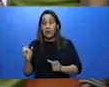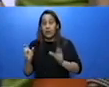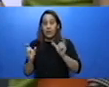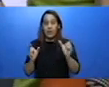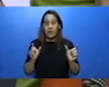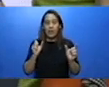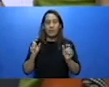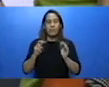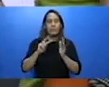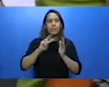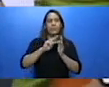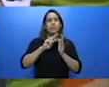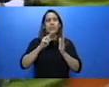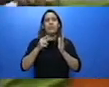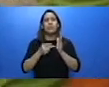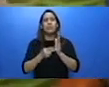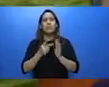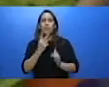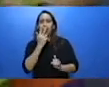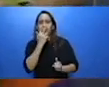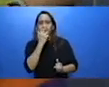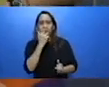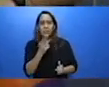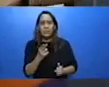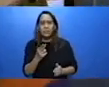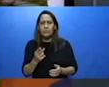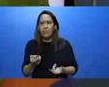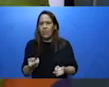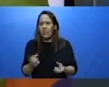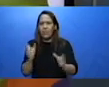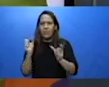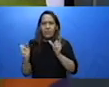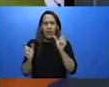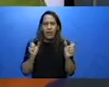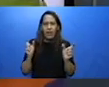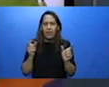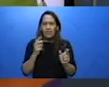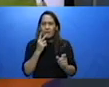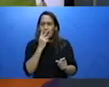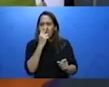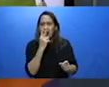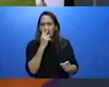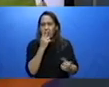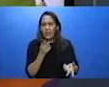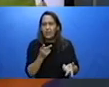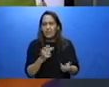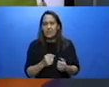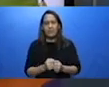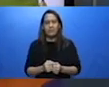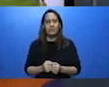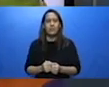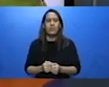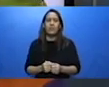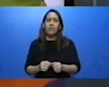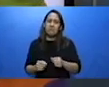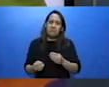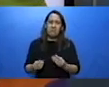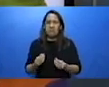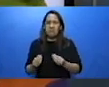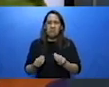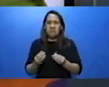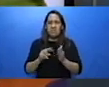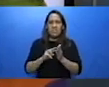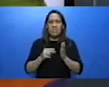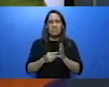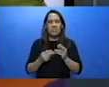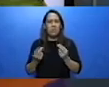com significados semelhantes. Isso, palavras diferentes, mas que